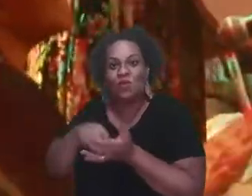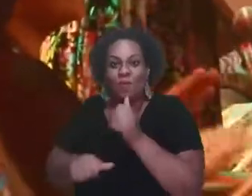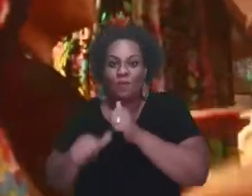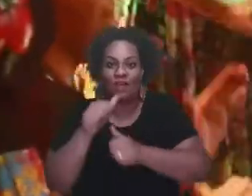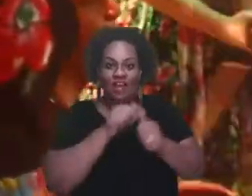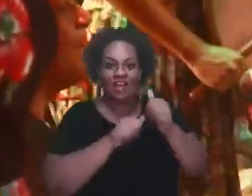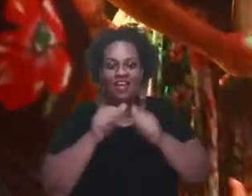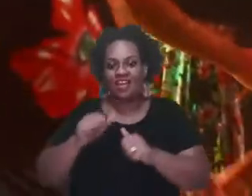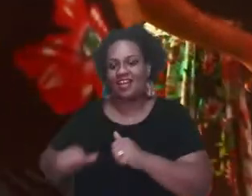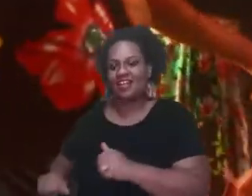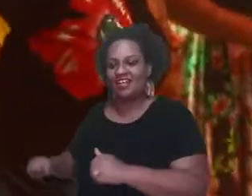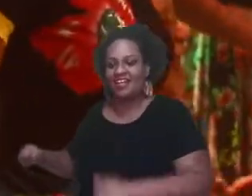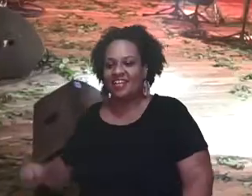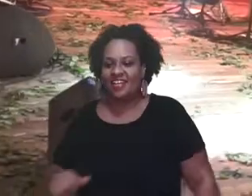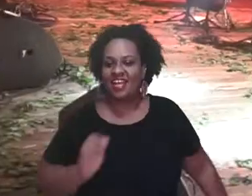ela Boba